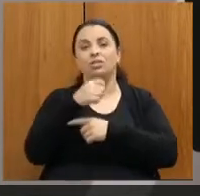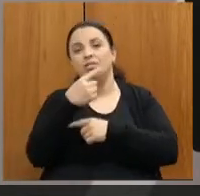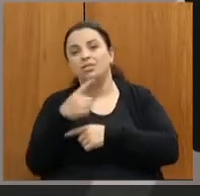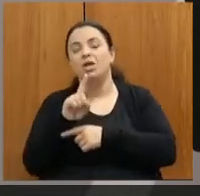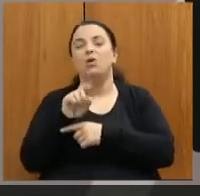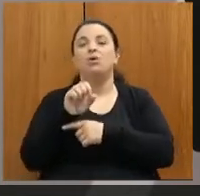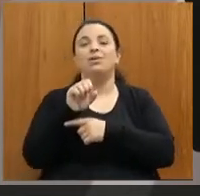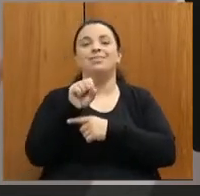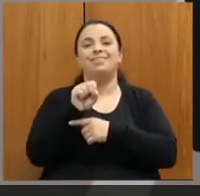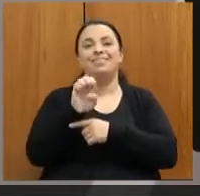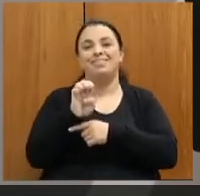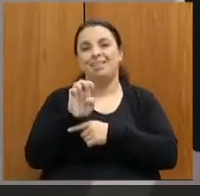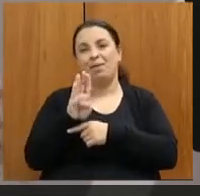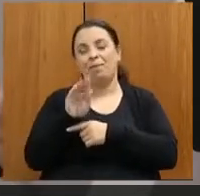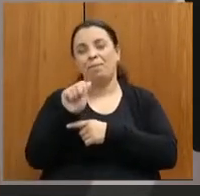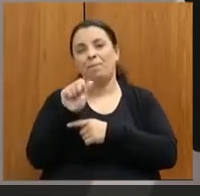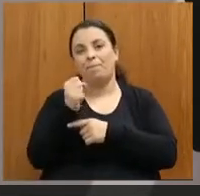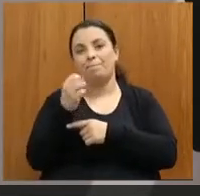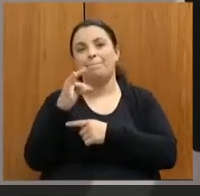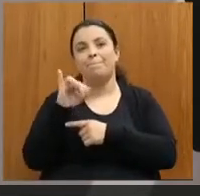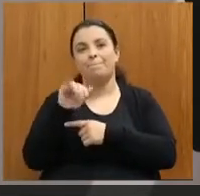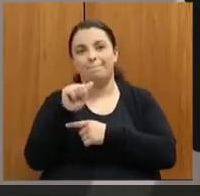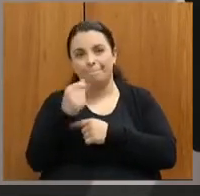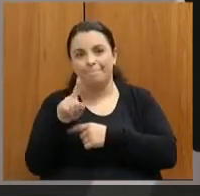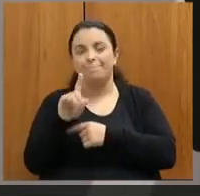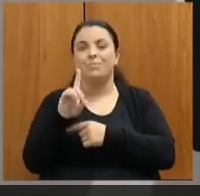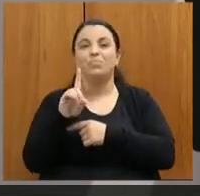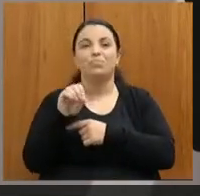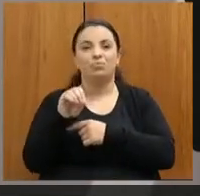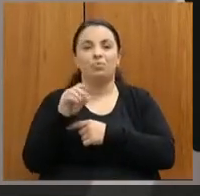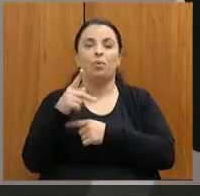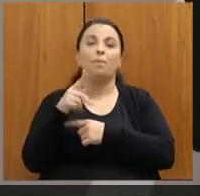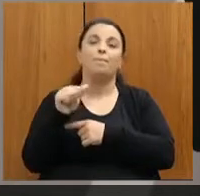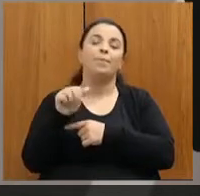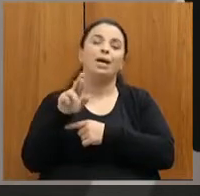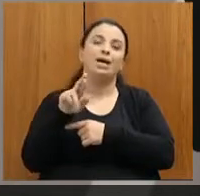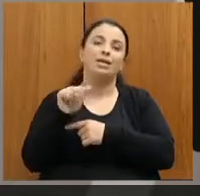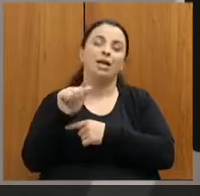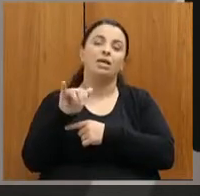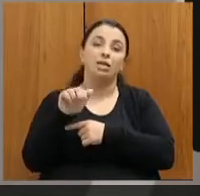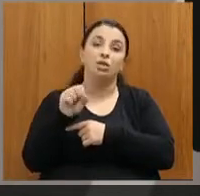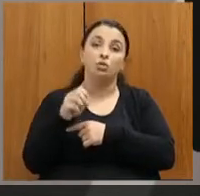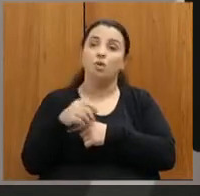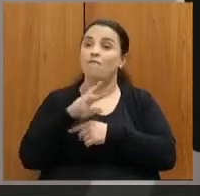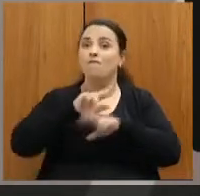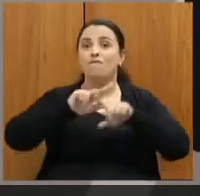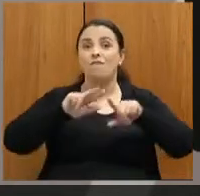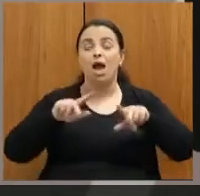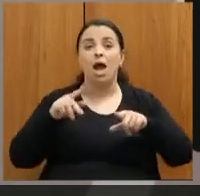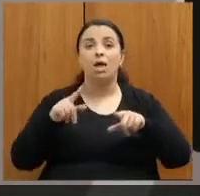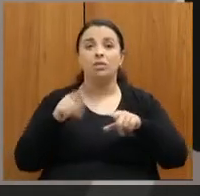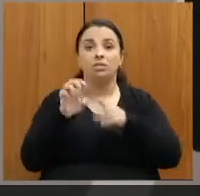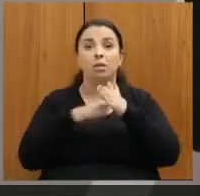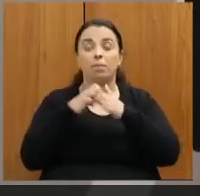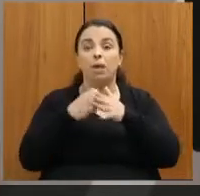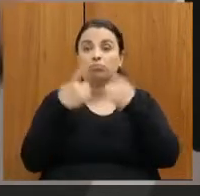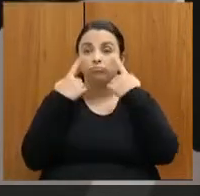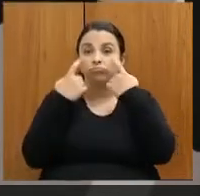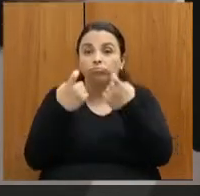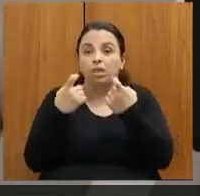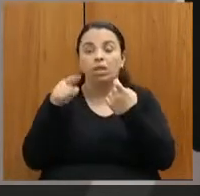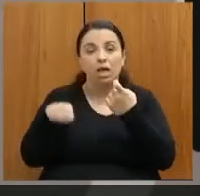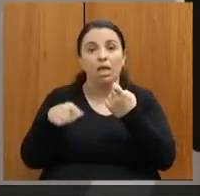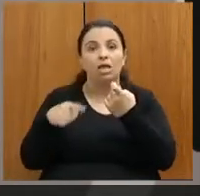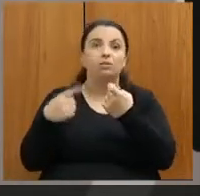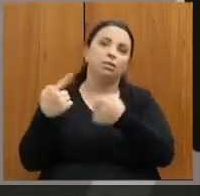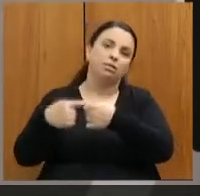importantíssimas para lá que gera se muito emprego tem uma agora é por exemplo a creme que nem que o regime especial nós conseguimos agora